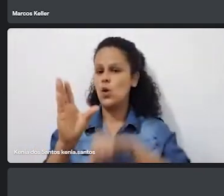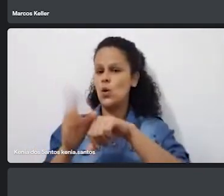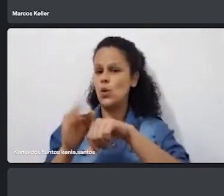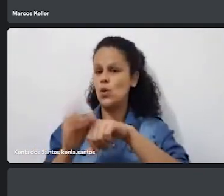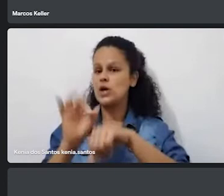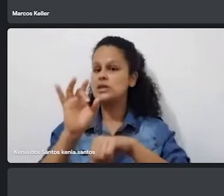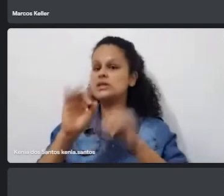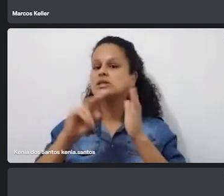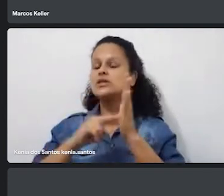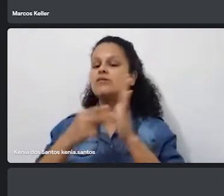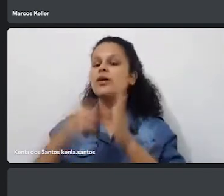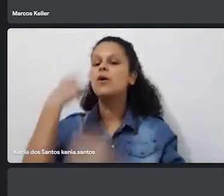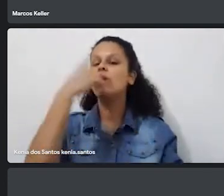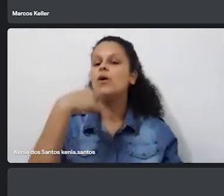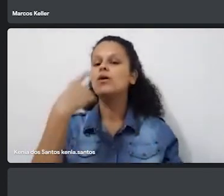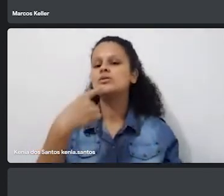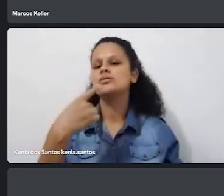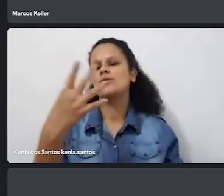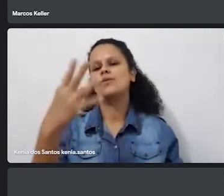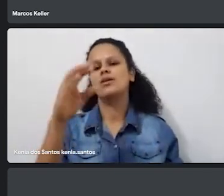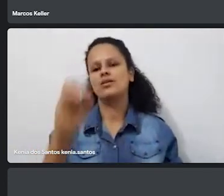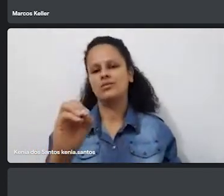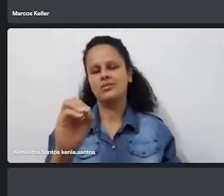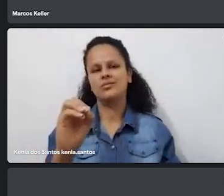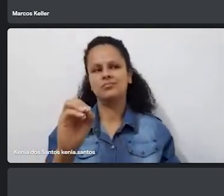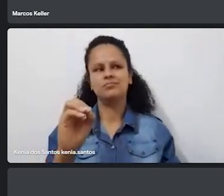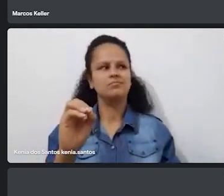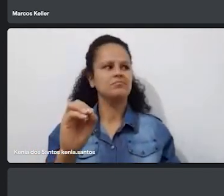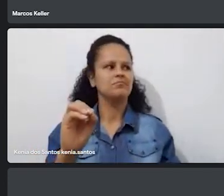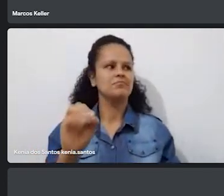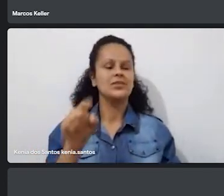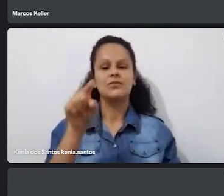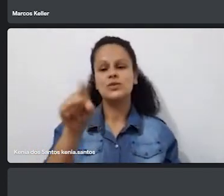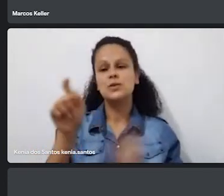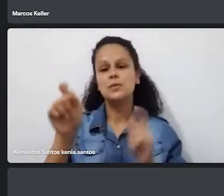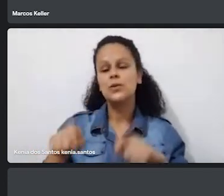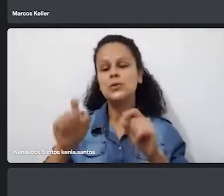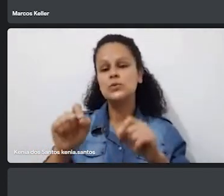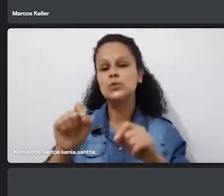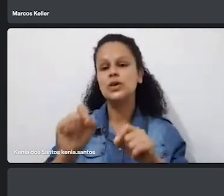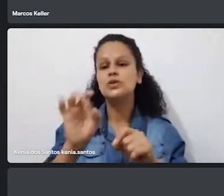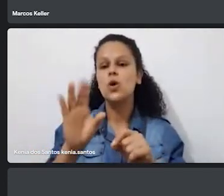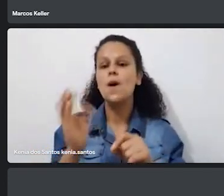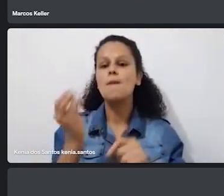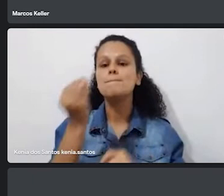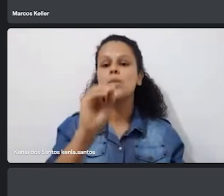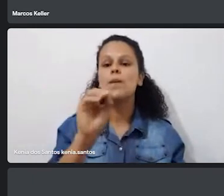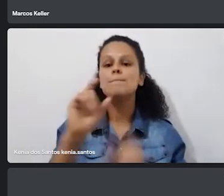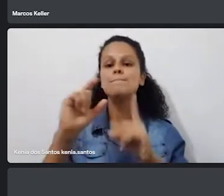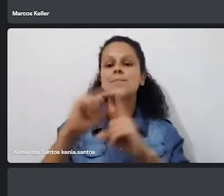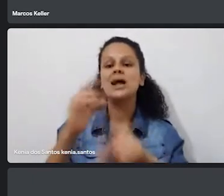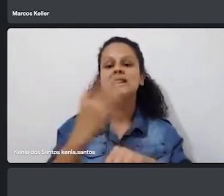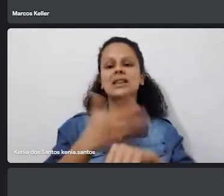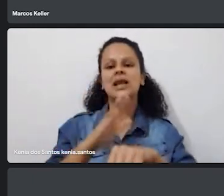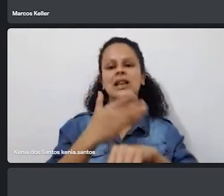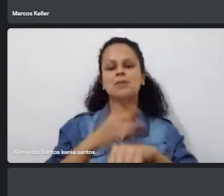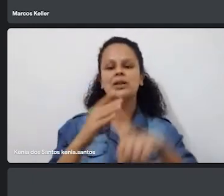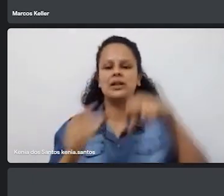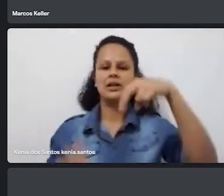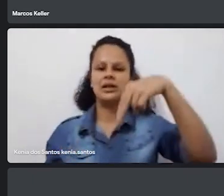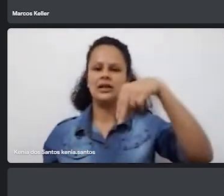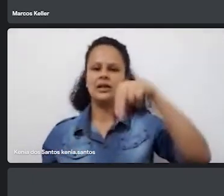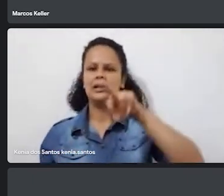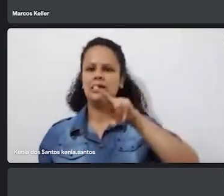horas. Você pode colocar como um treinamento. Treinamento de NR10,